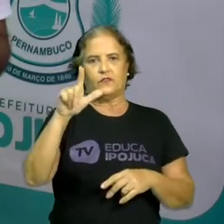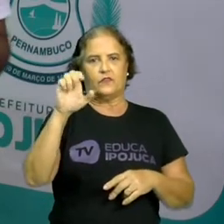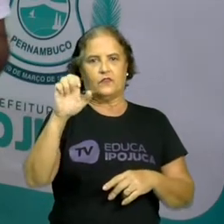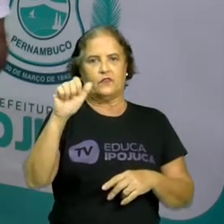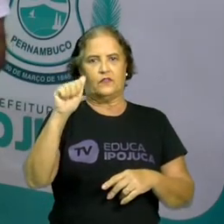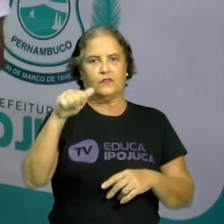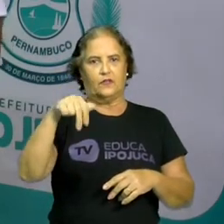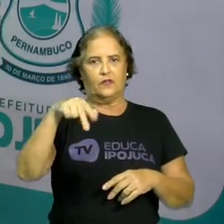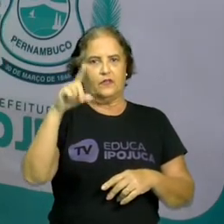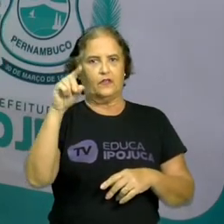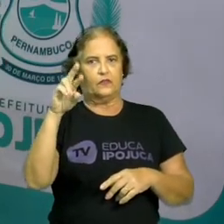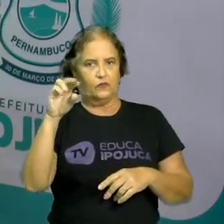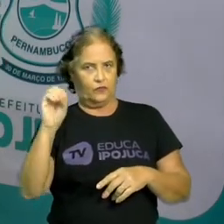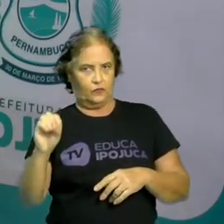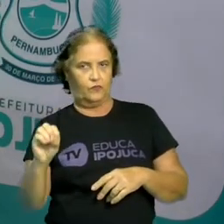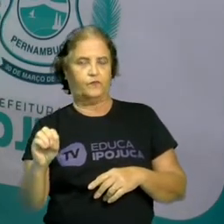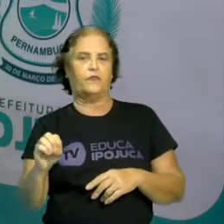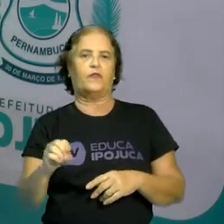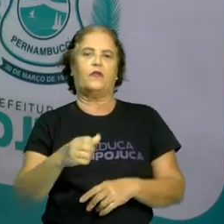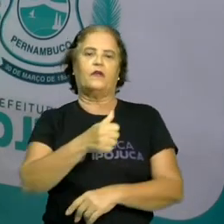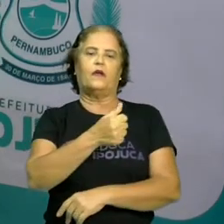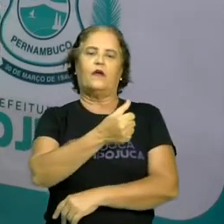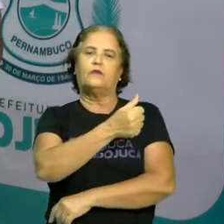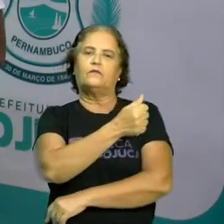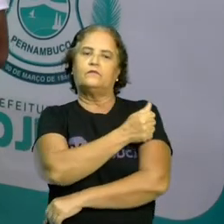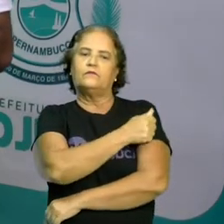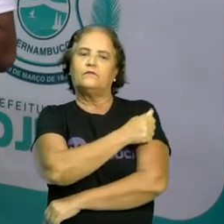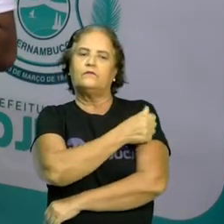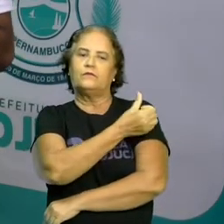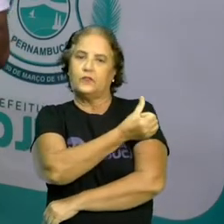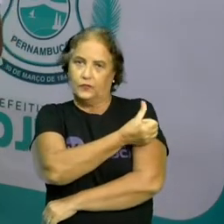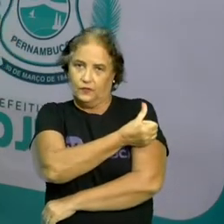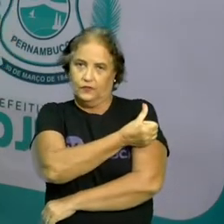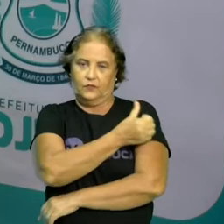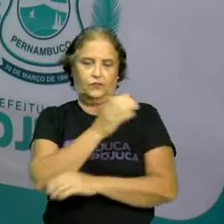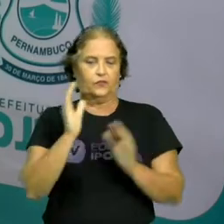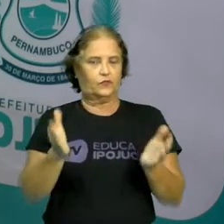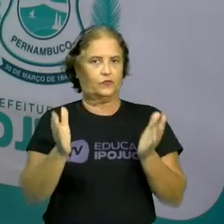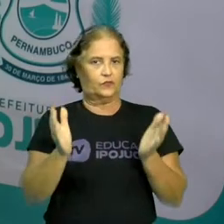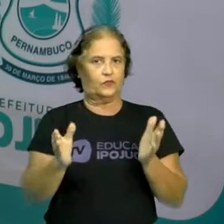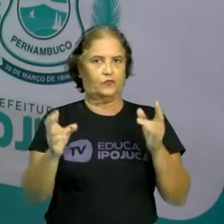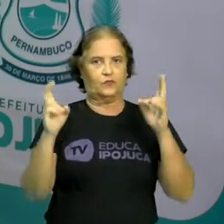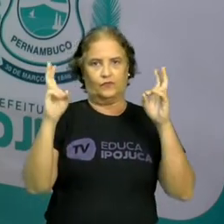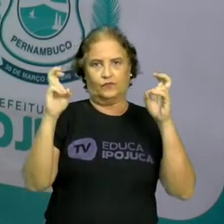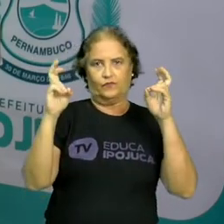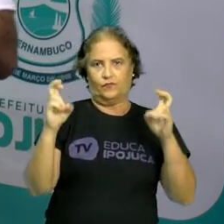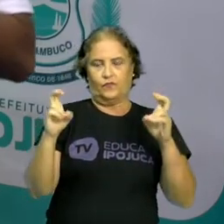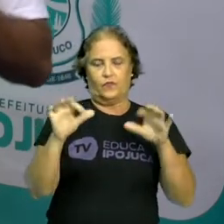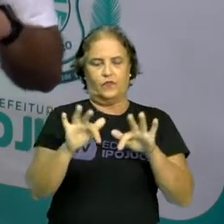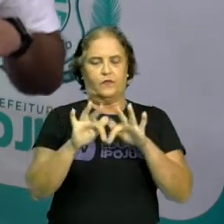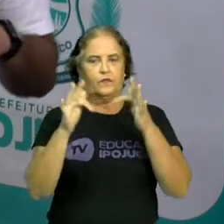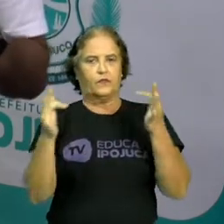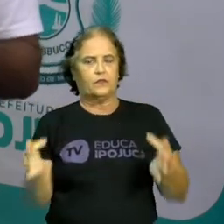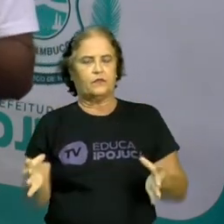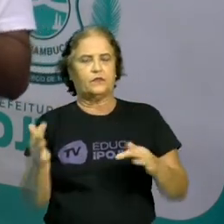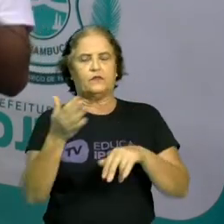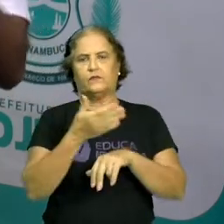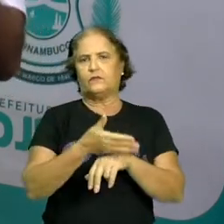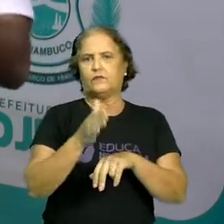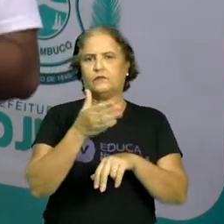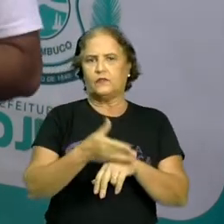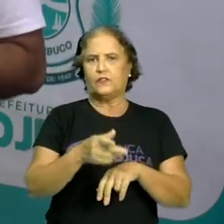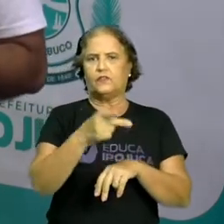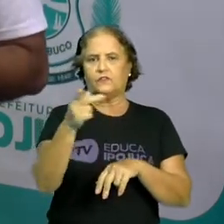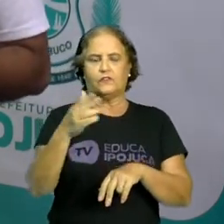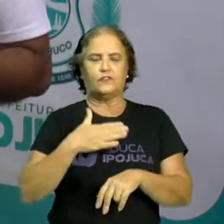meus queridos alunos dos sextos anos hoje o conteúdo que nós vamos estudar é muito 5 em muito prático